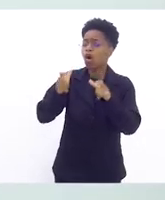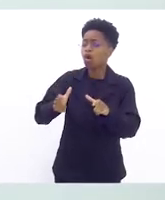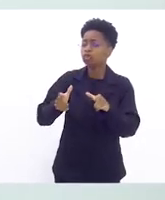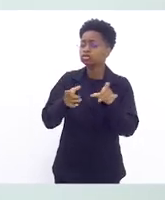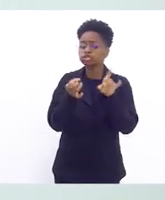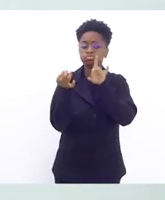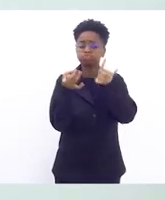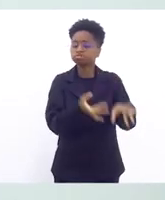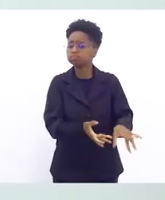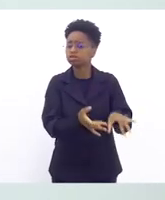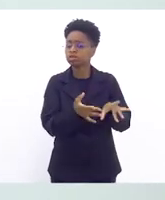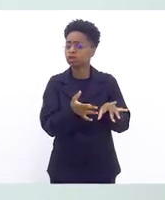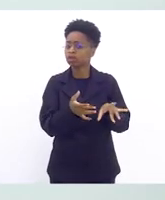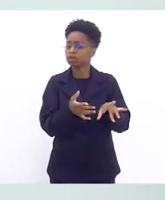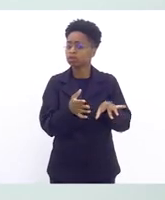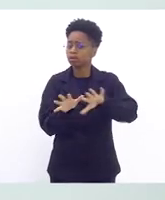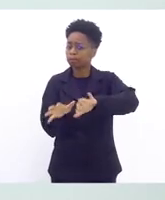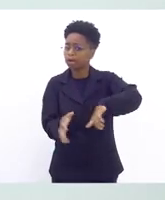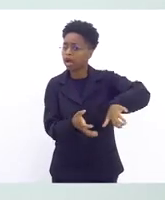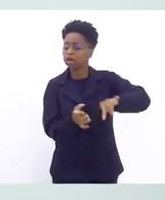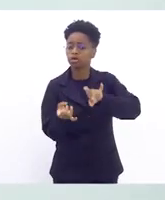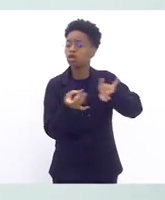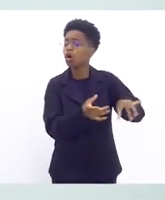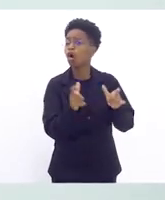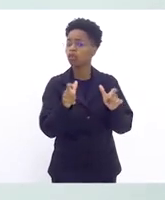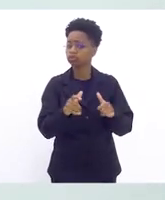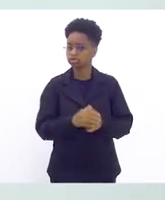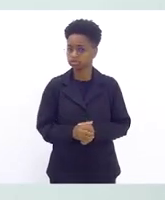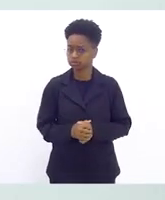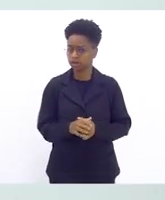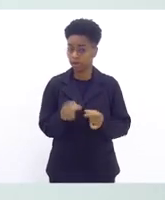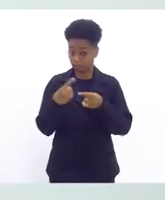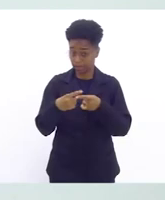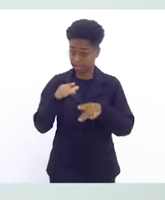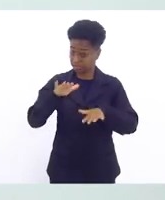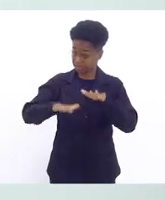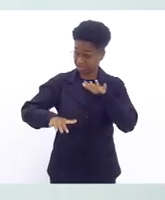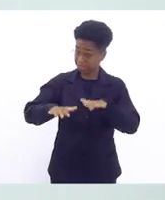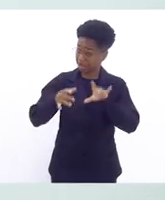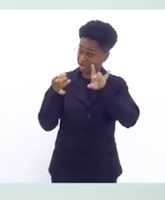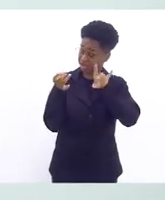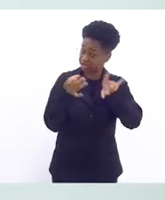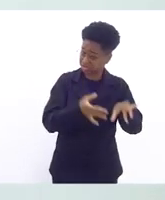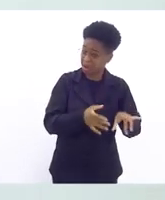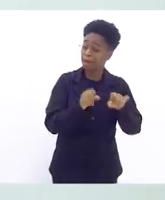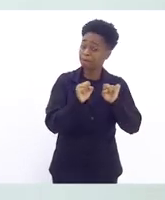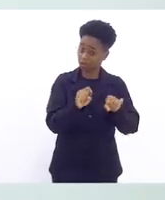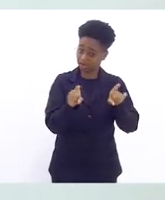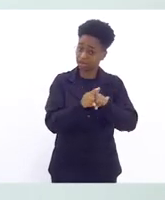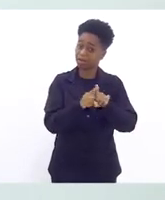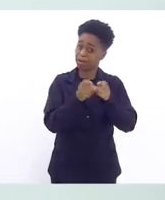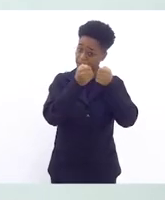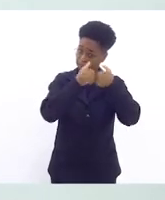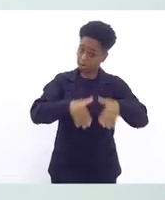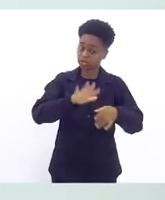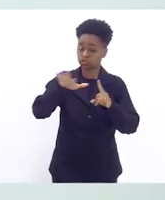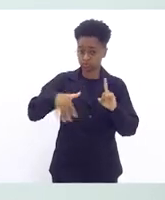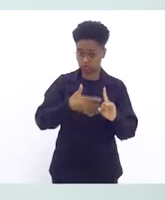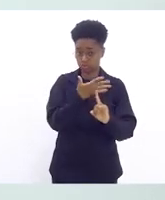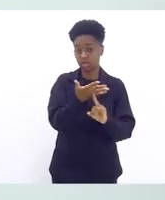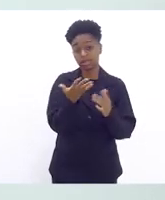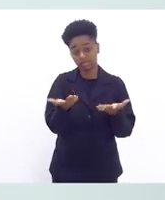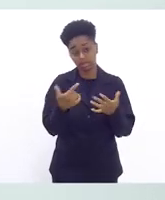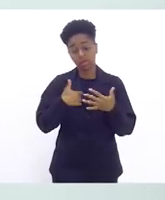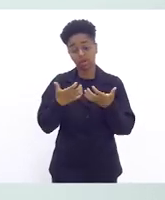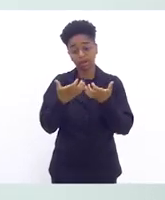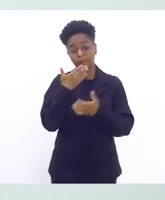de recursos hídricos Porque dependendo do descarte pode também causar um dando ambiental Então gostaria que vocês